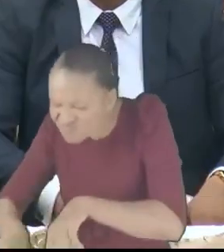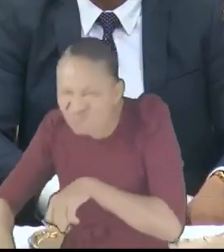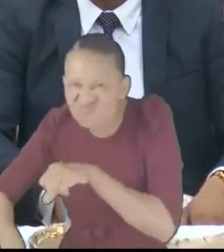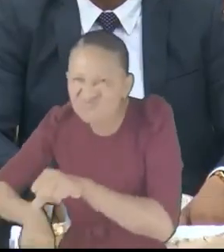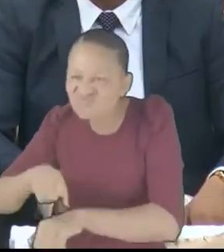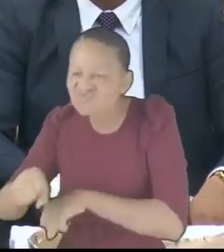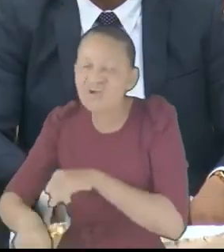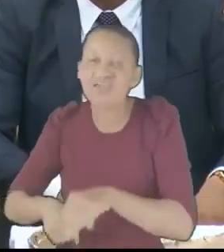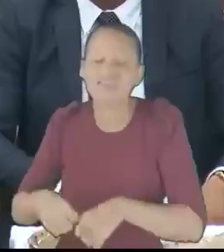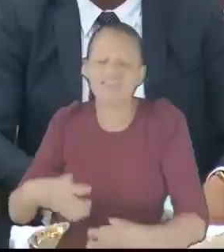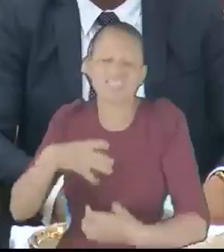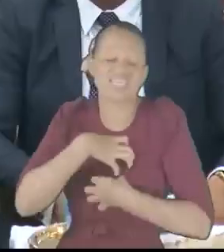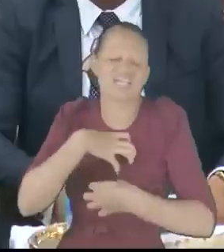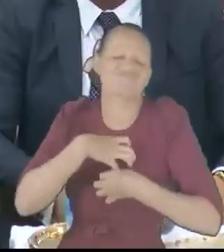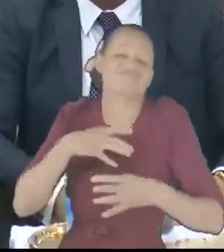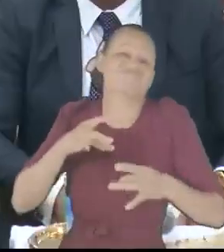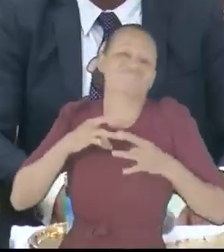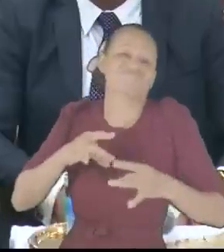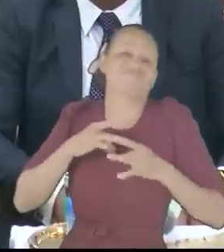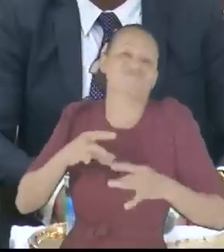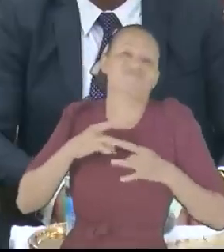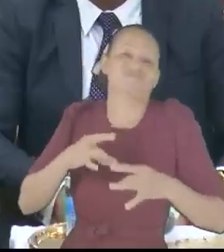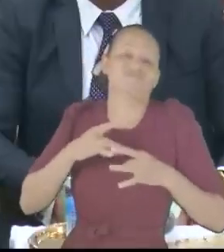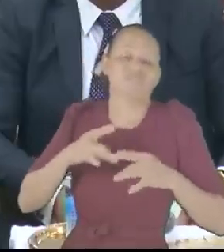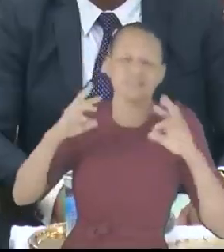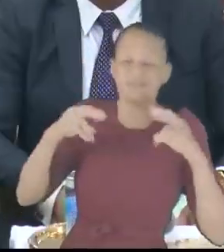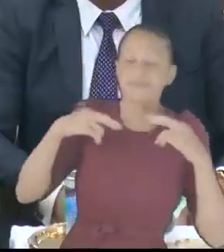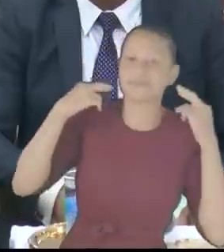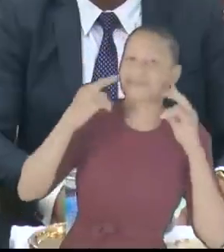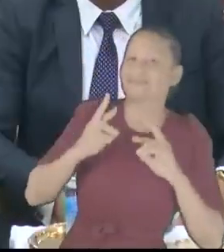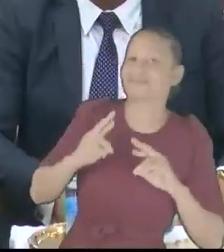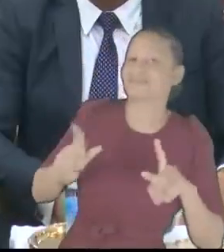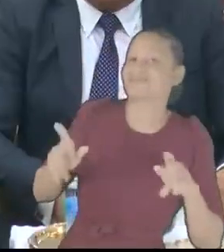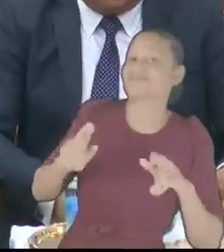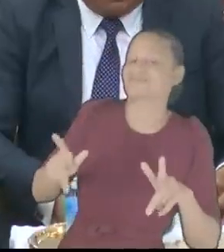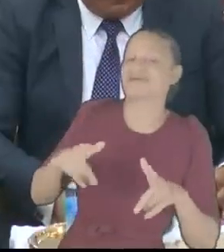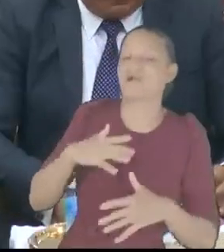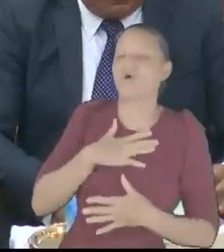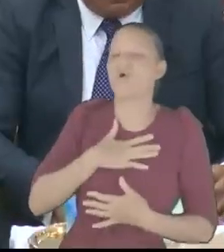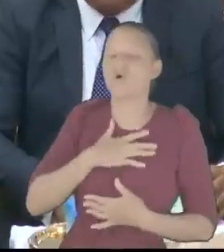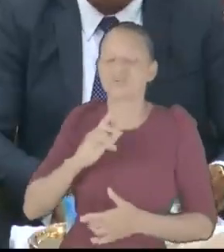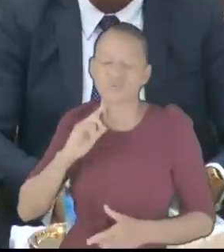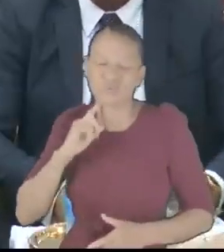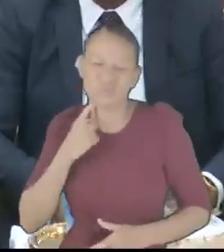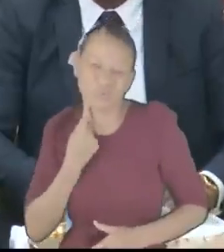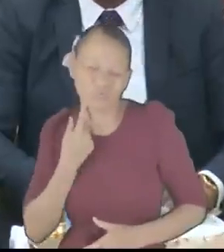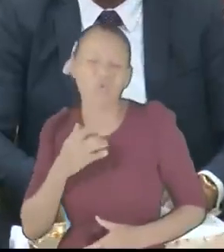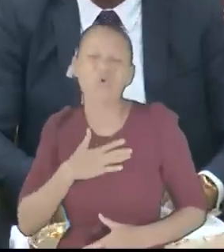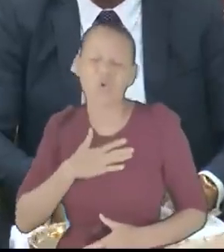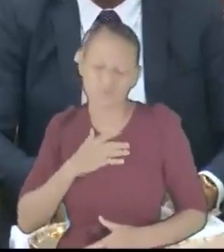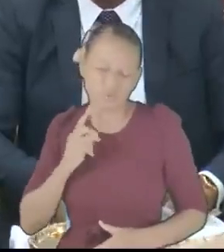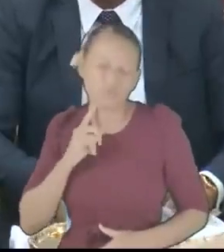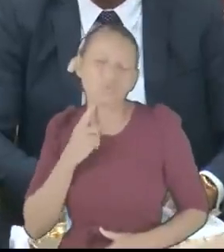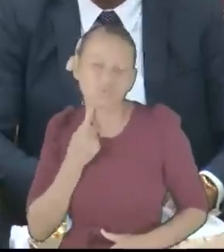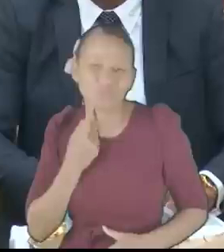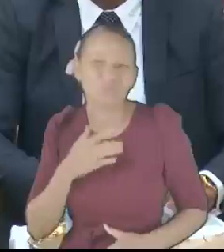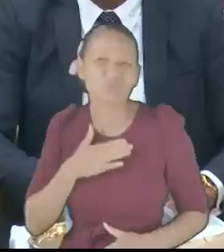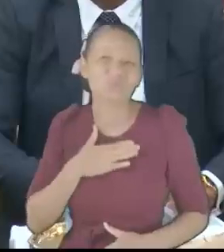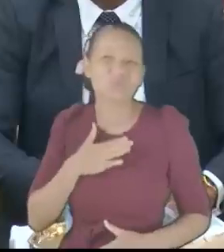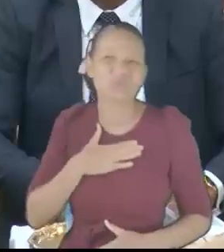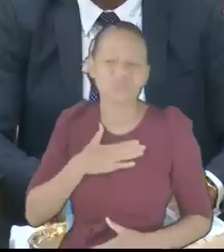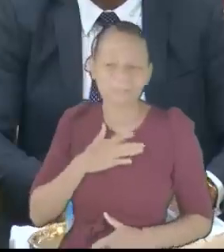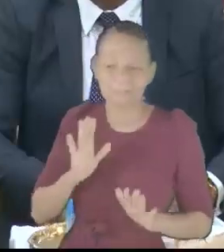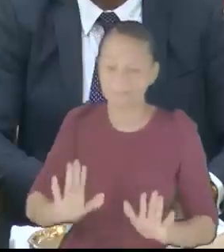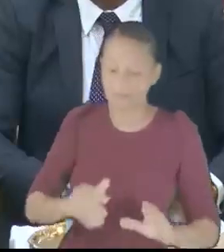lama, porque a natureza dela não é de ovelha, a natureza dela é de porco. Glória a Deus, é uma porquinha. Mas